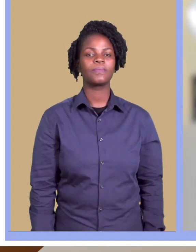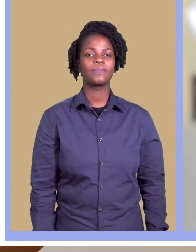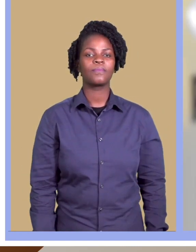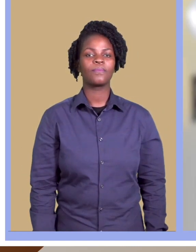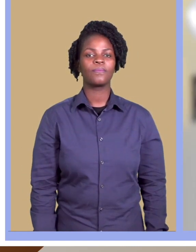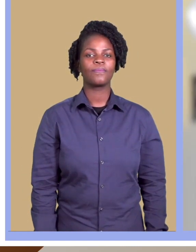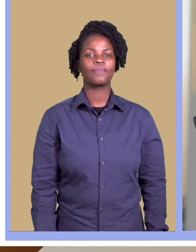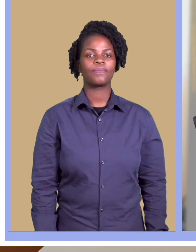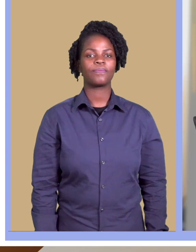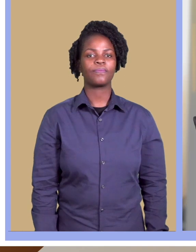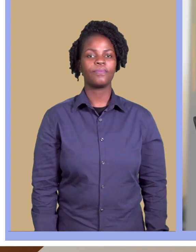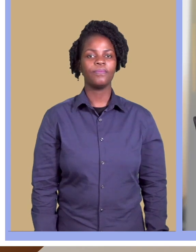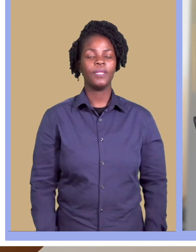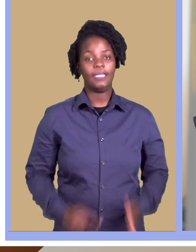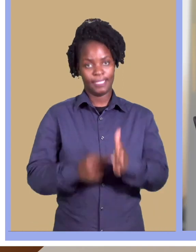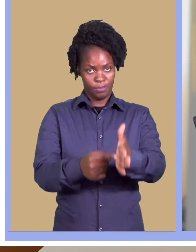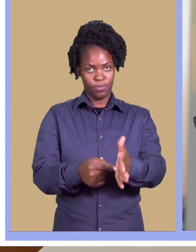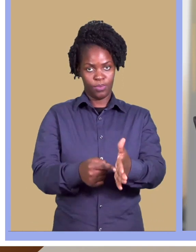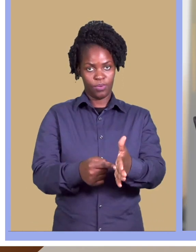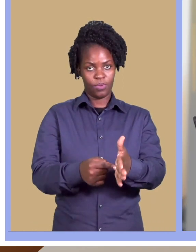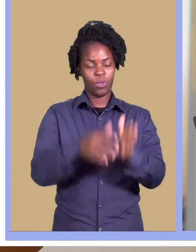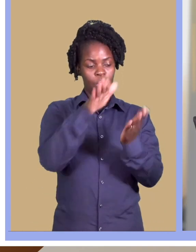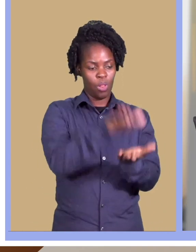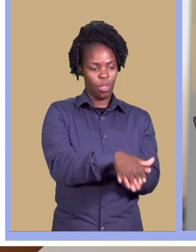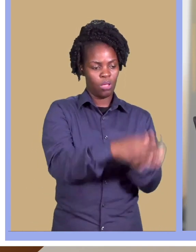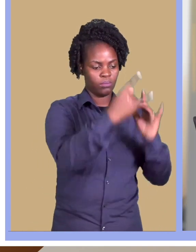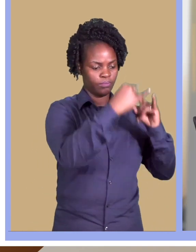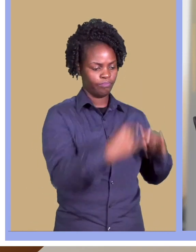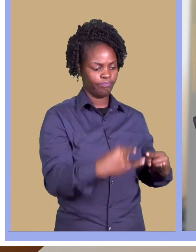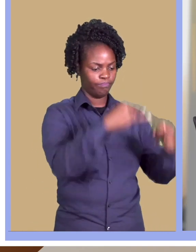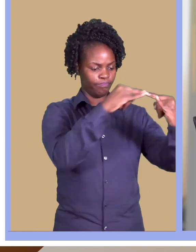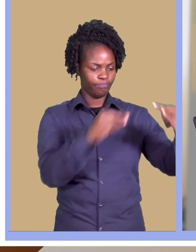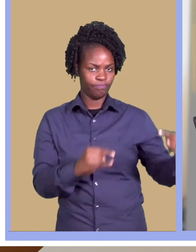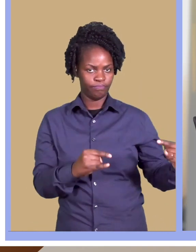por exemplo, se estamos a falar de um centro de acomodação,